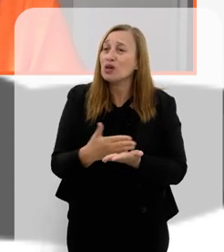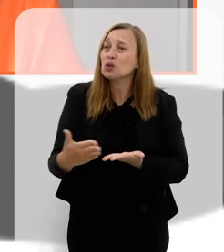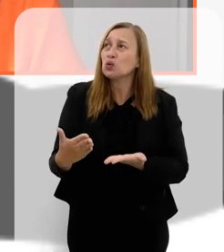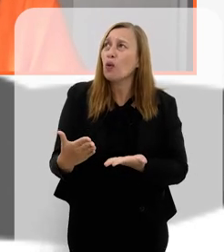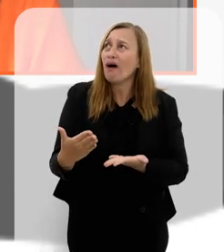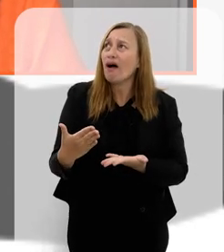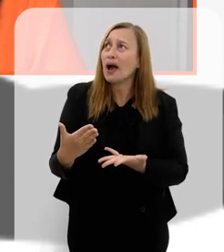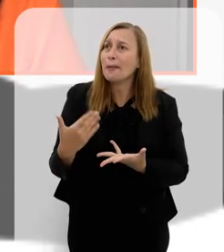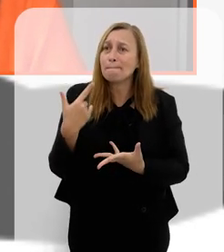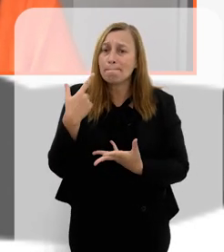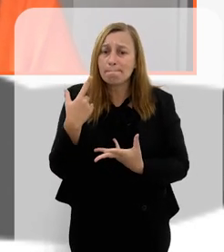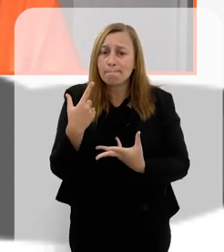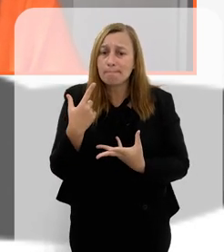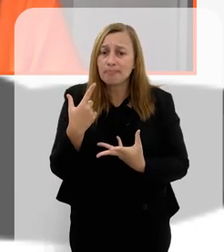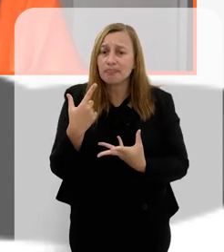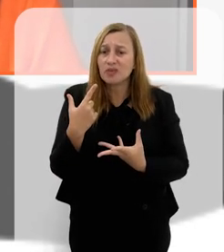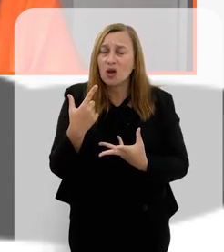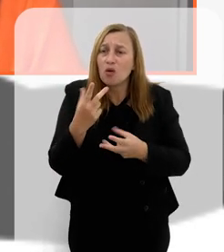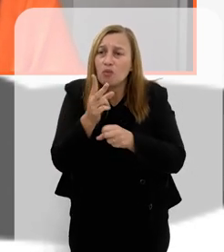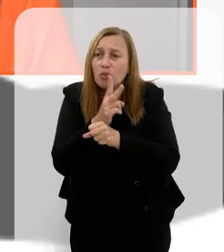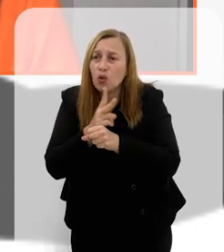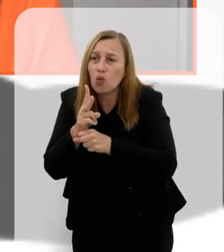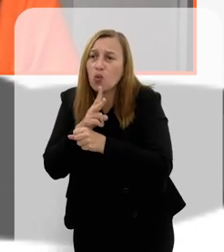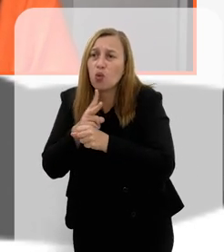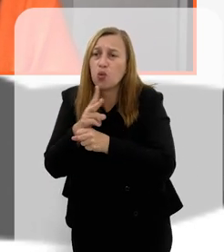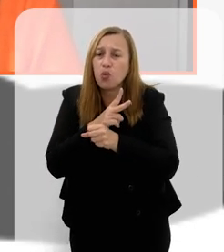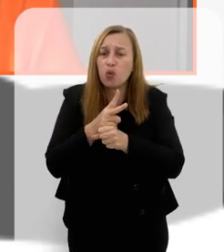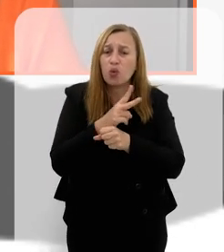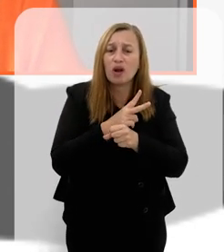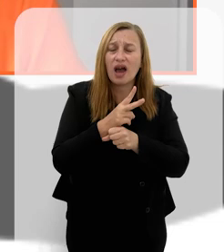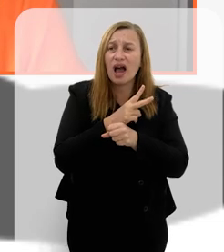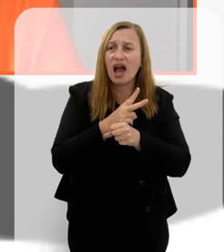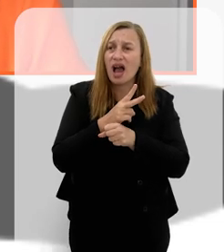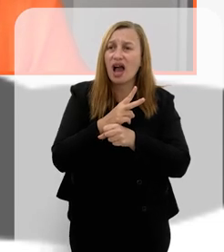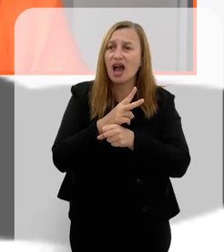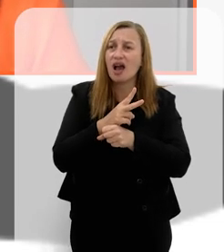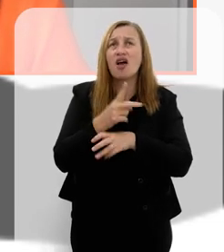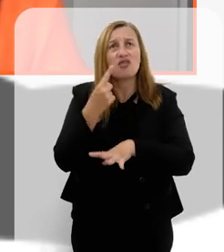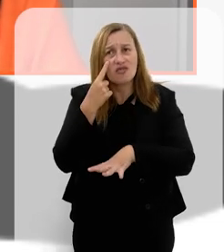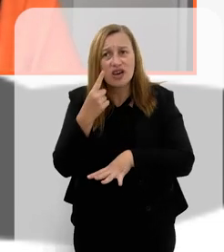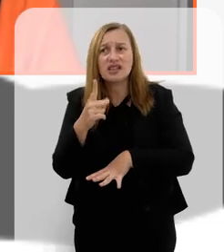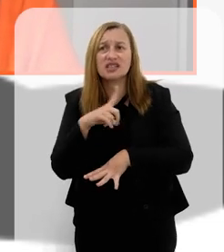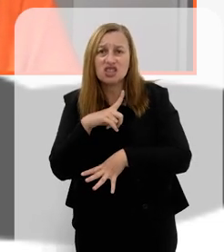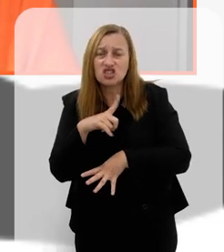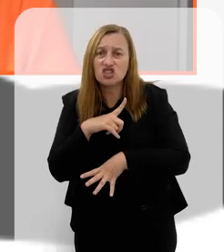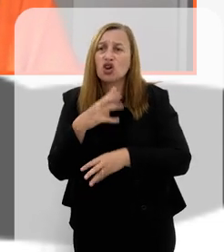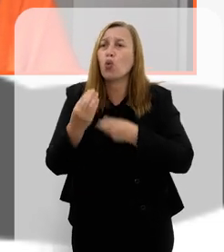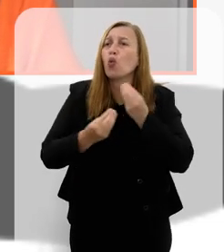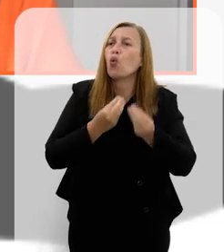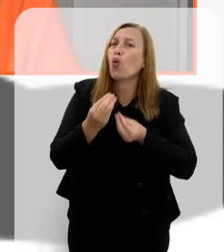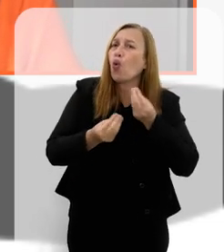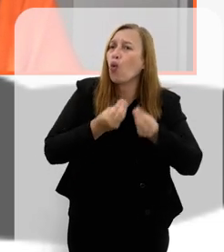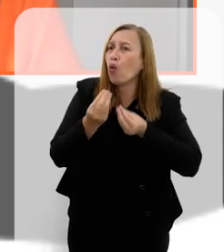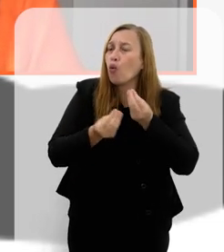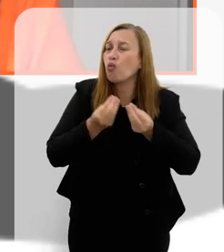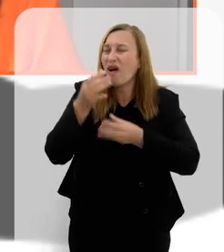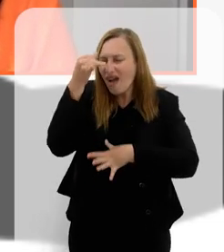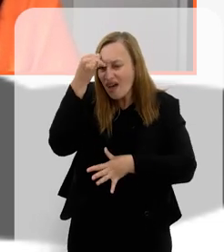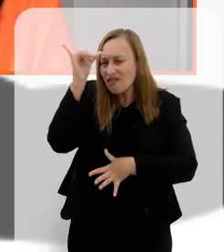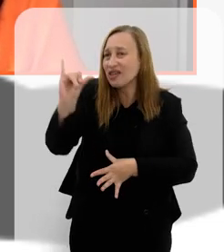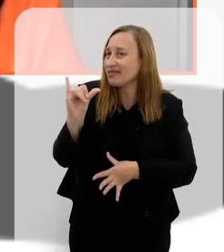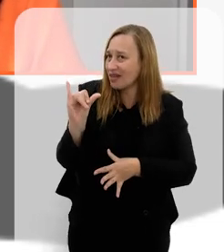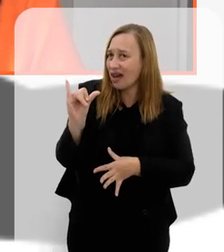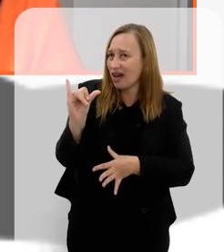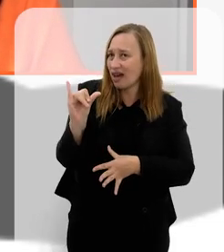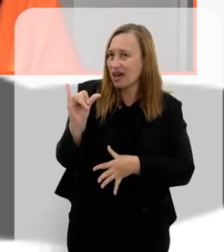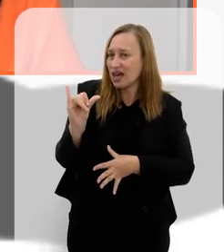começamos a tentar buscar uma forma e ver se existiria uma forma